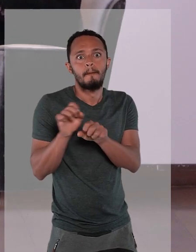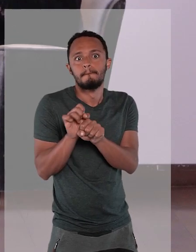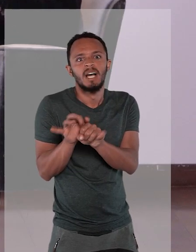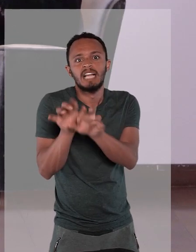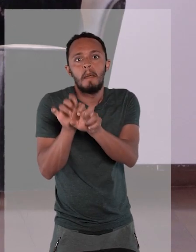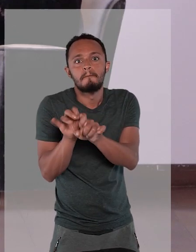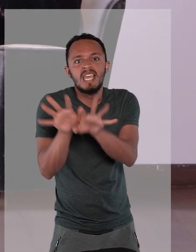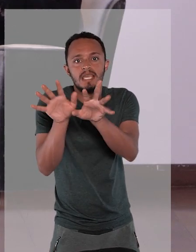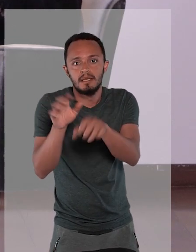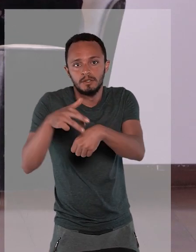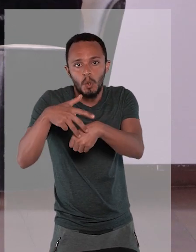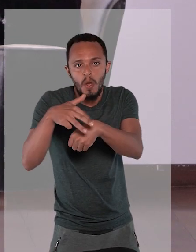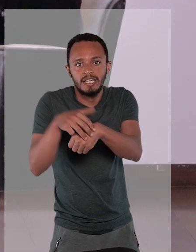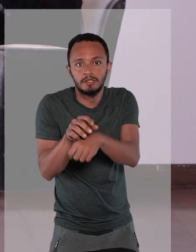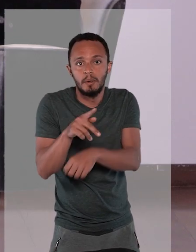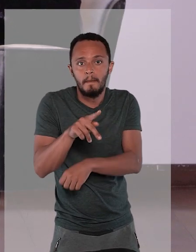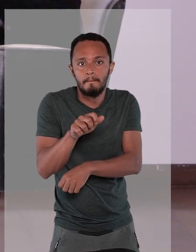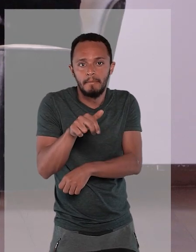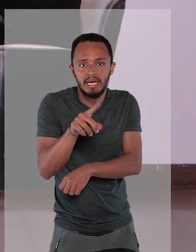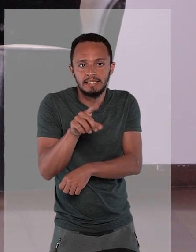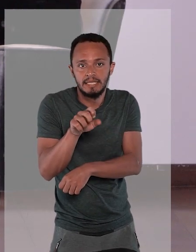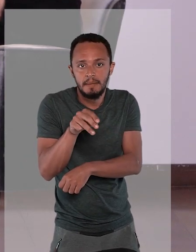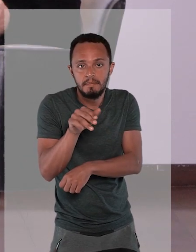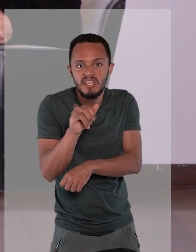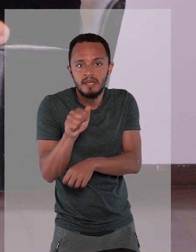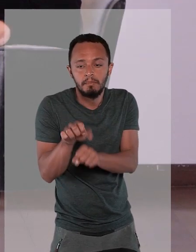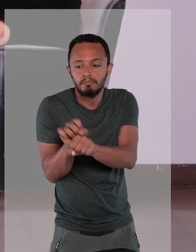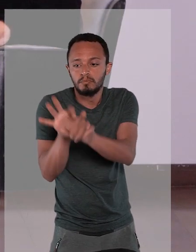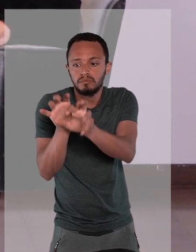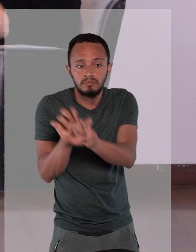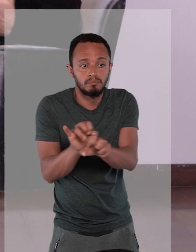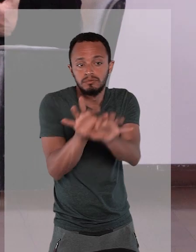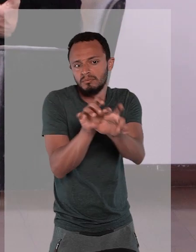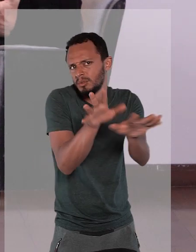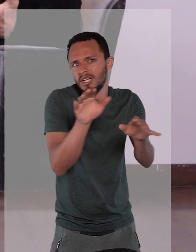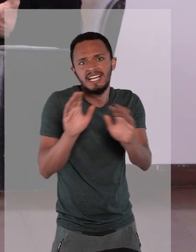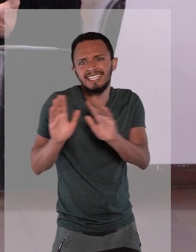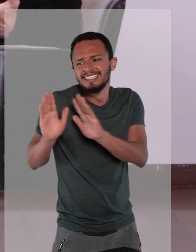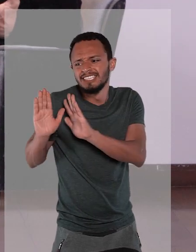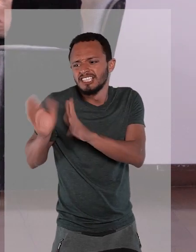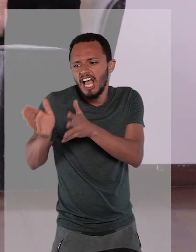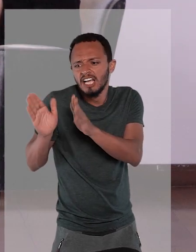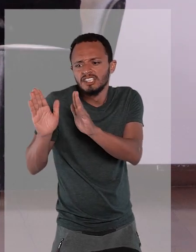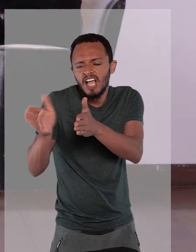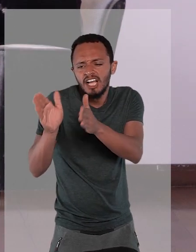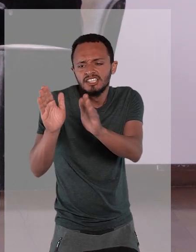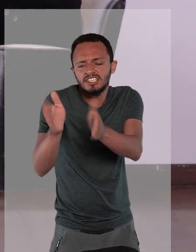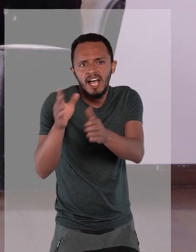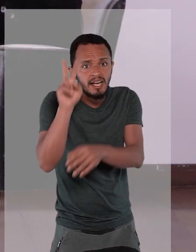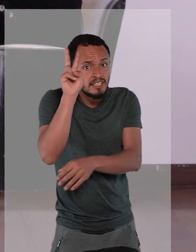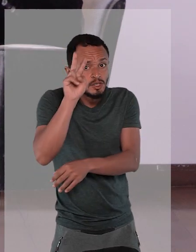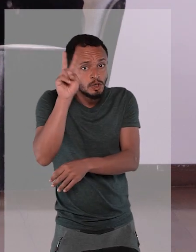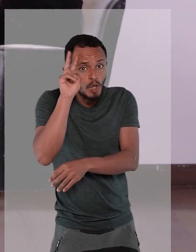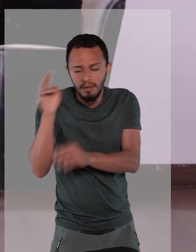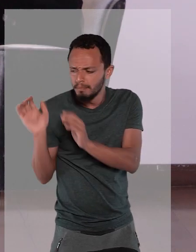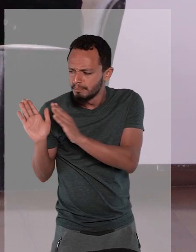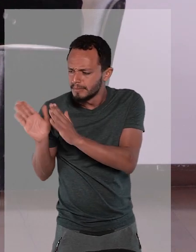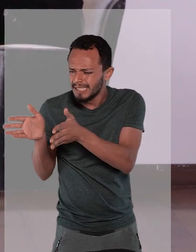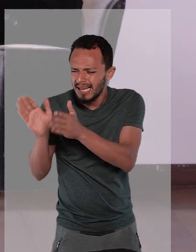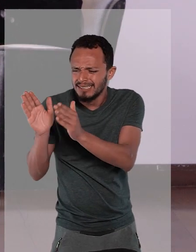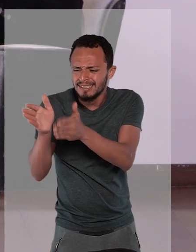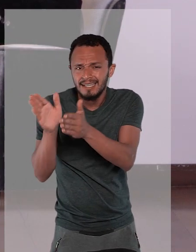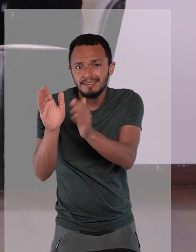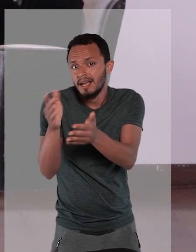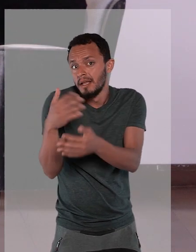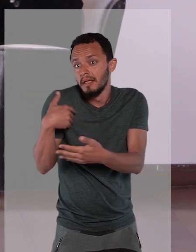sou Nós fã tivemos alguns papos sobre a questão da história. Né? Da história das epidemias, e é muito